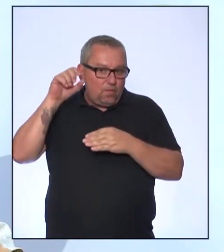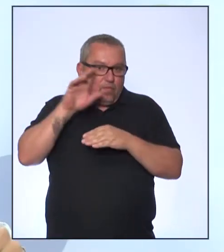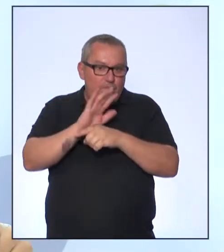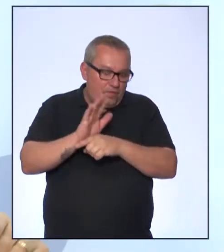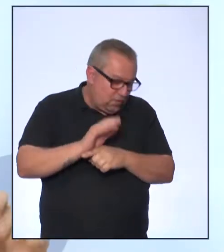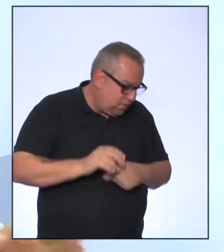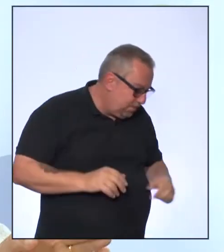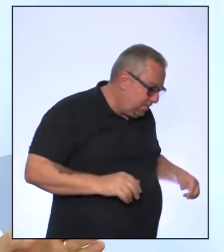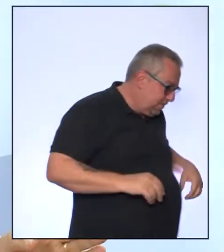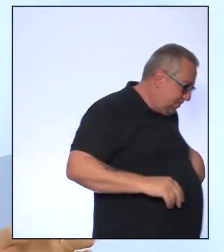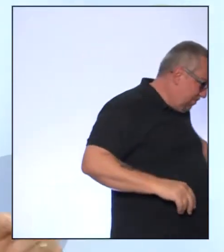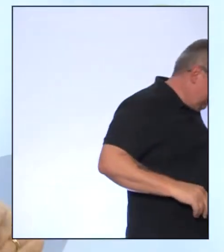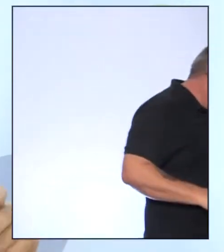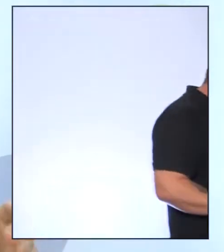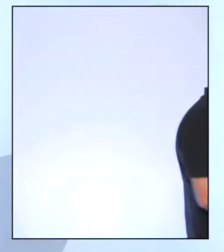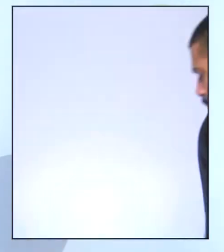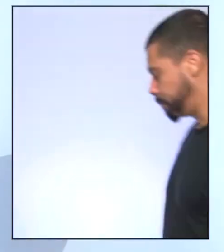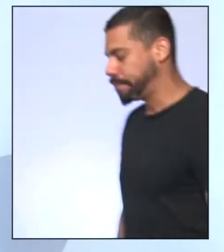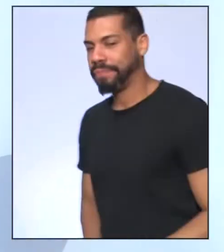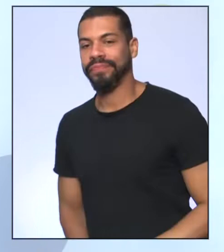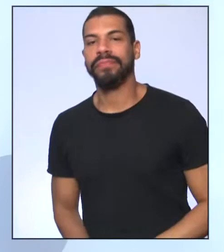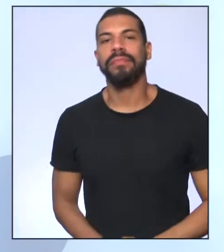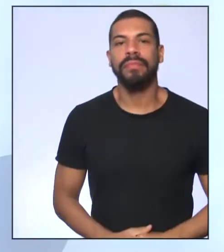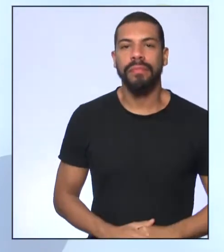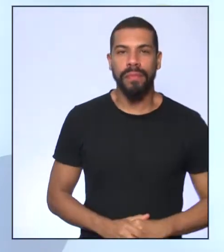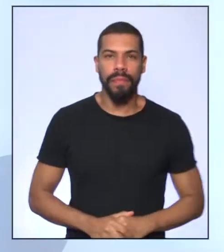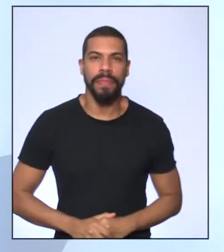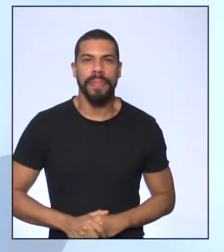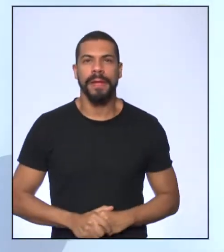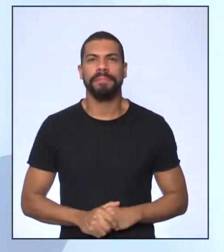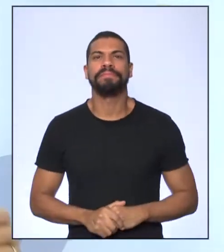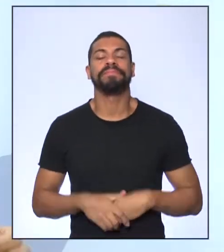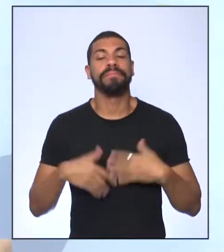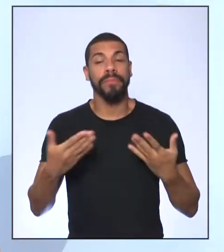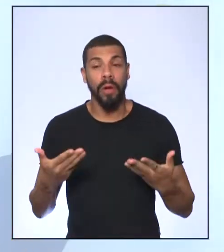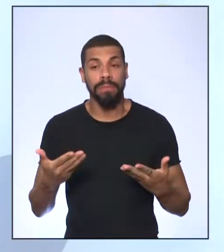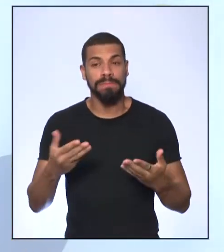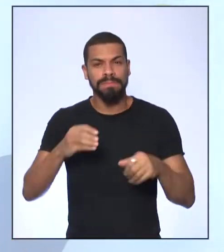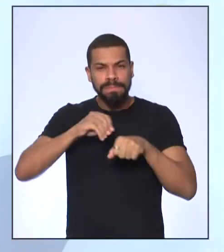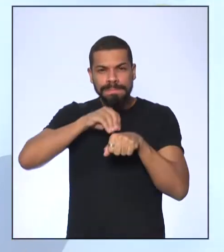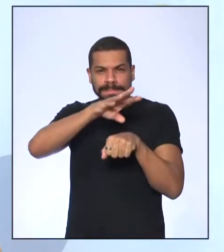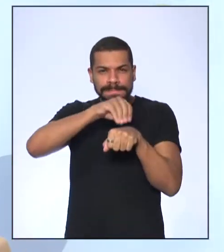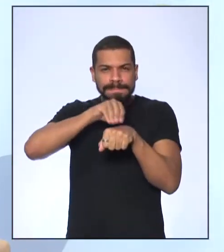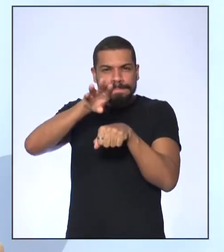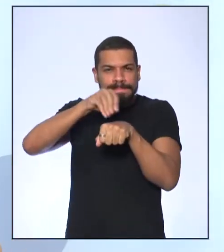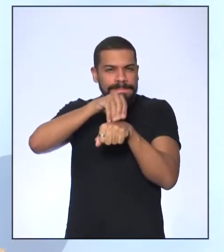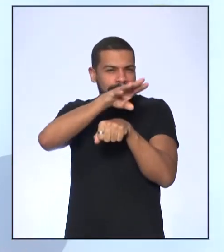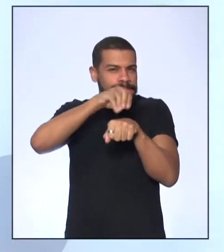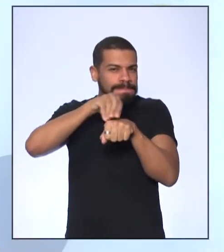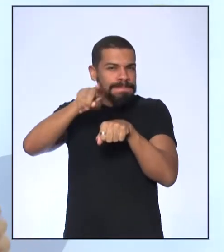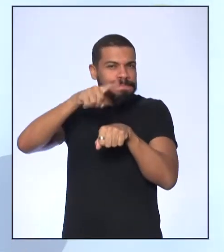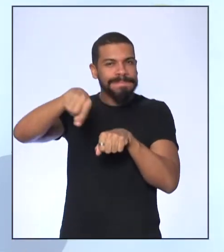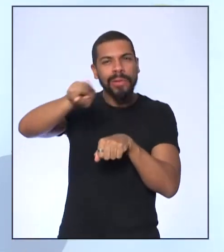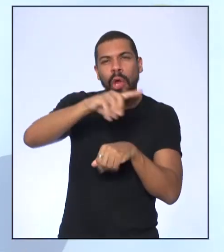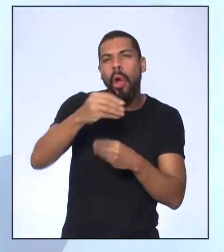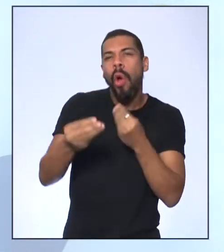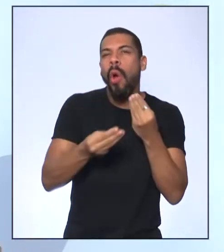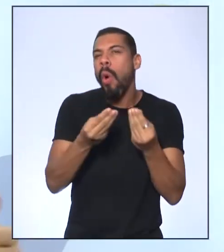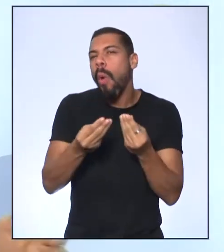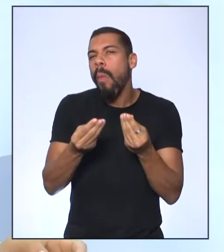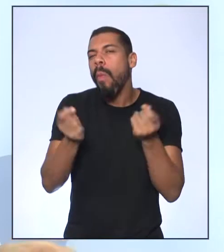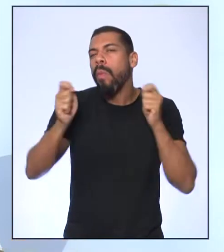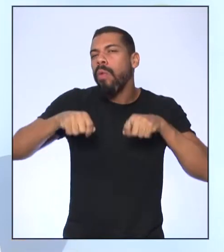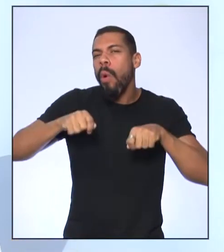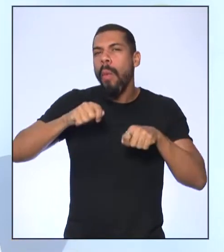vídeo. E aí vamos lá para alguns passinhos básicos, né? Quando a gente está pensando que vai ser uma aula um pouco instrucional, como é que eu faço